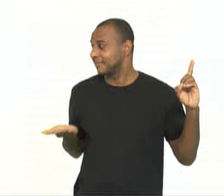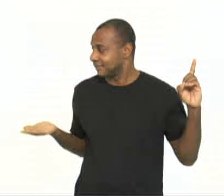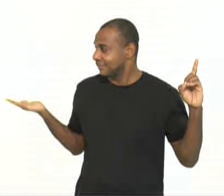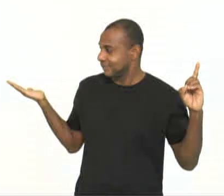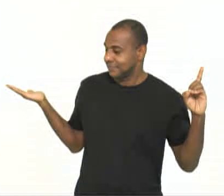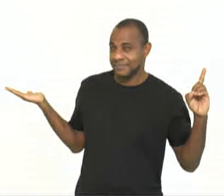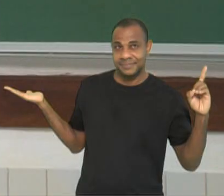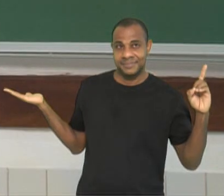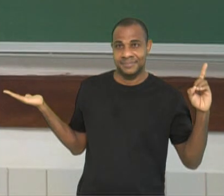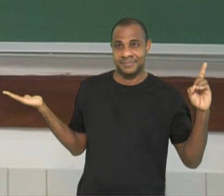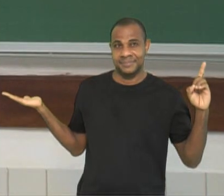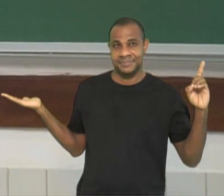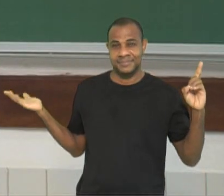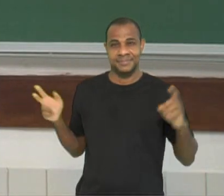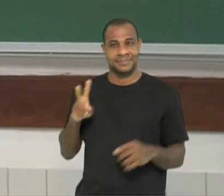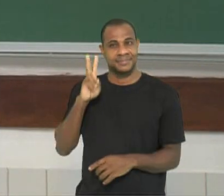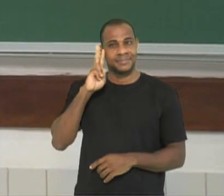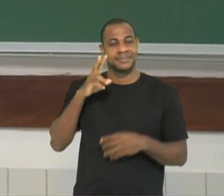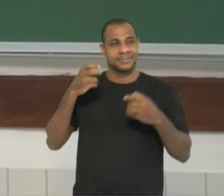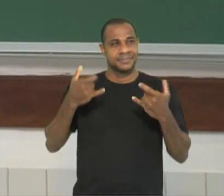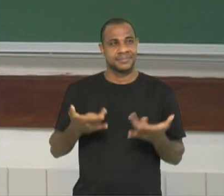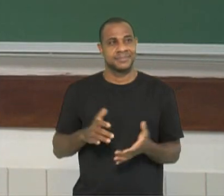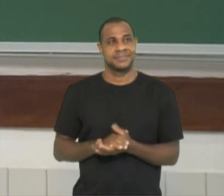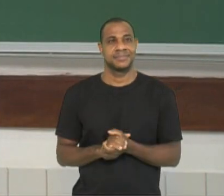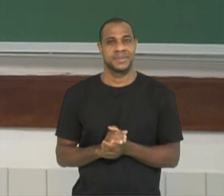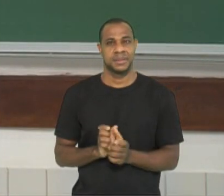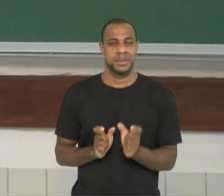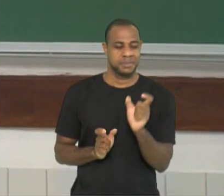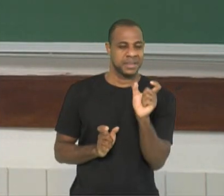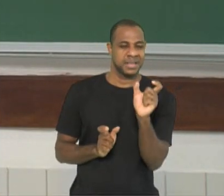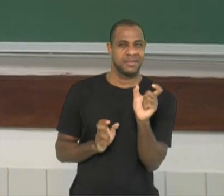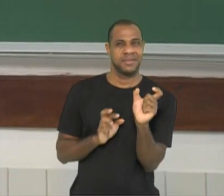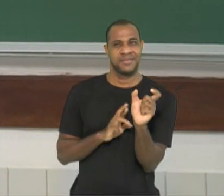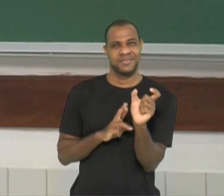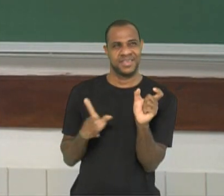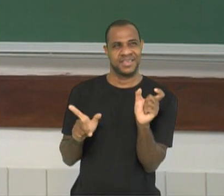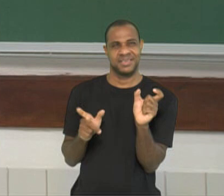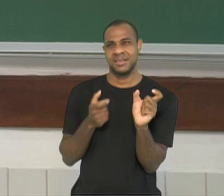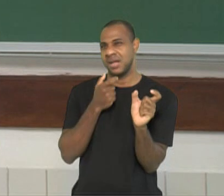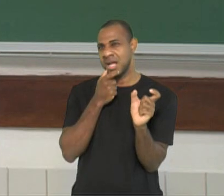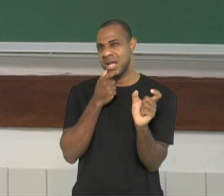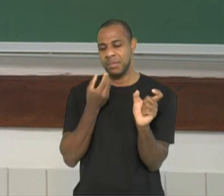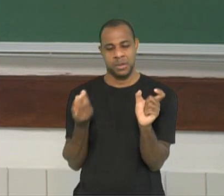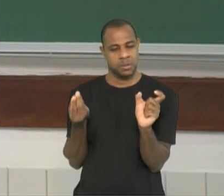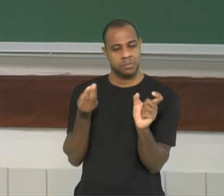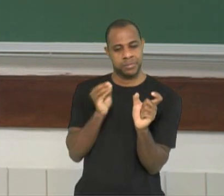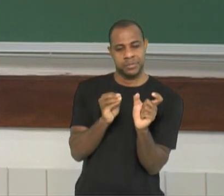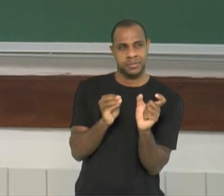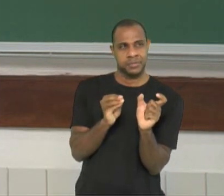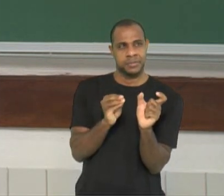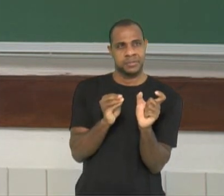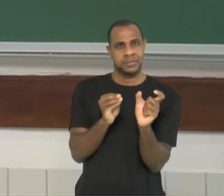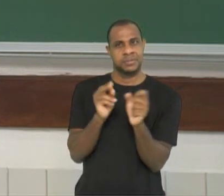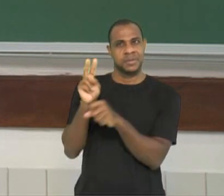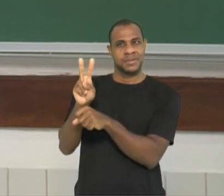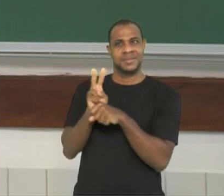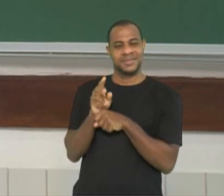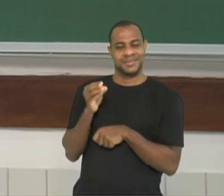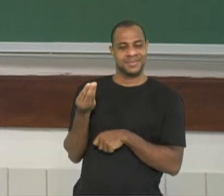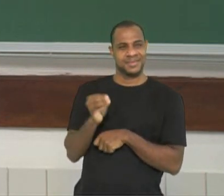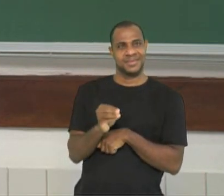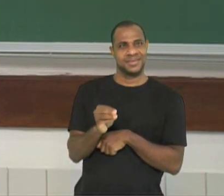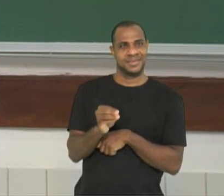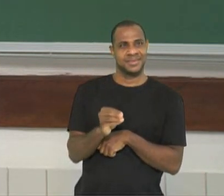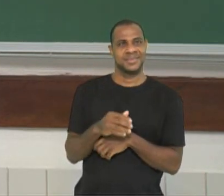Rita Lee. Você lembra que eu falei? Normalmente uma palavra do estrangeiro a gente coloca dentro da nossa concepção. Baby. Hoje, baby, muita gente falou,